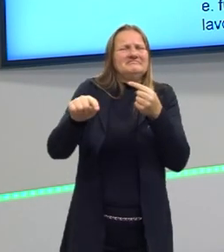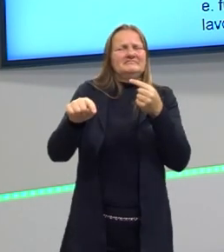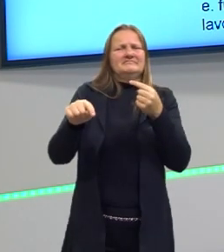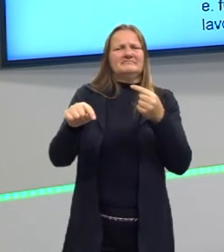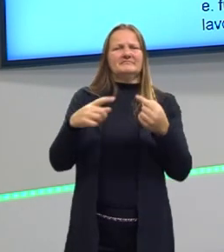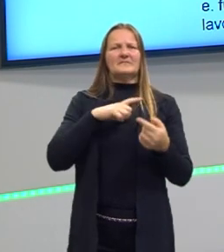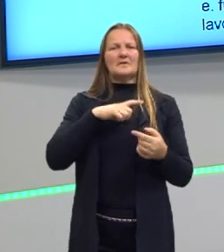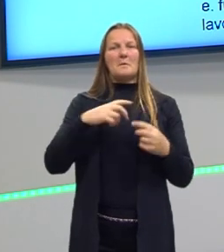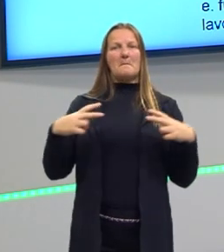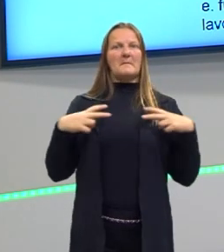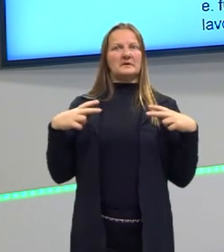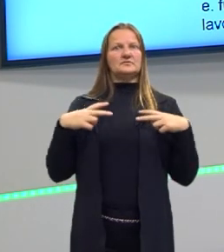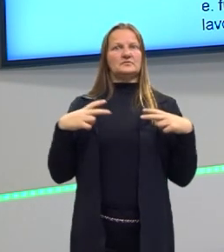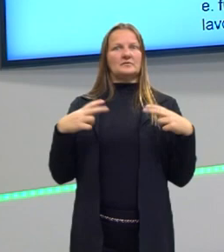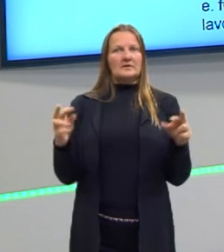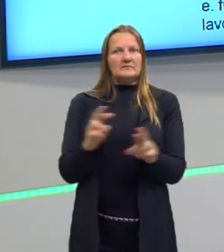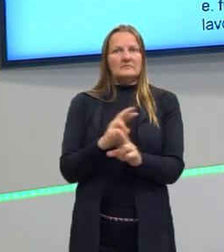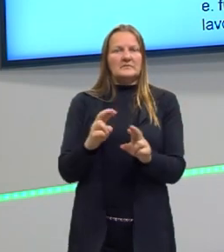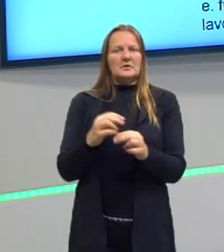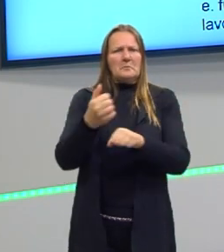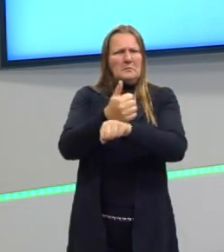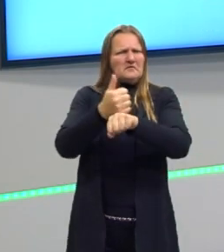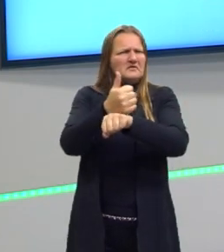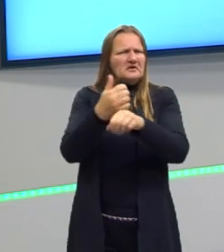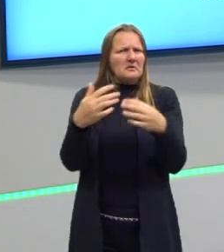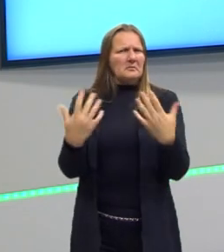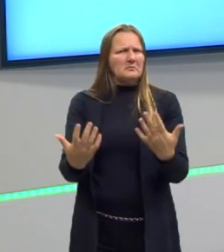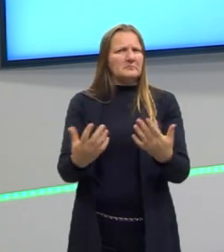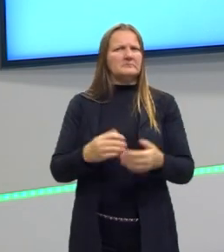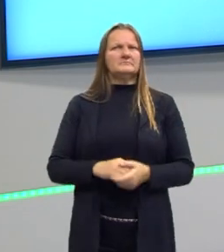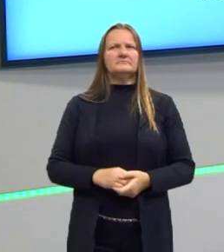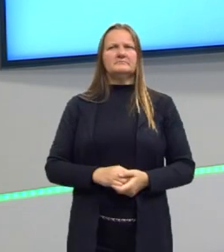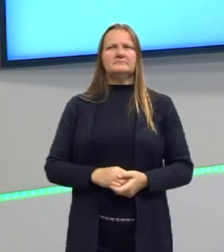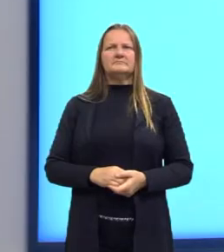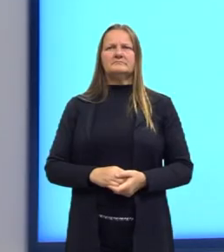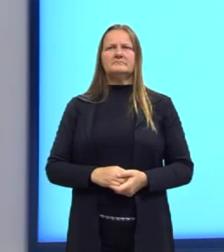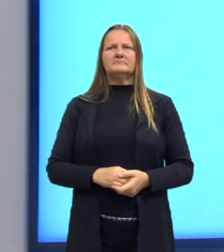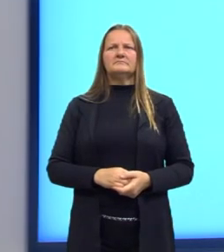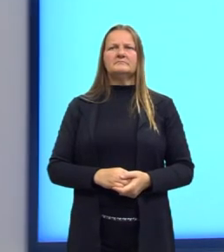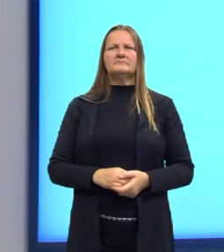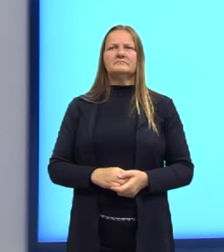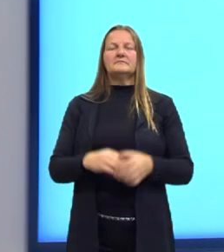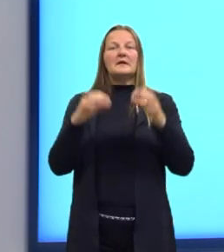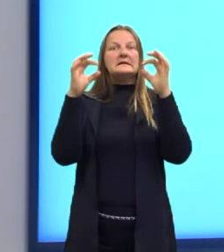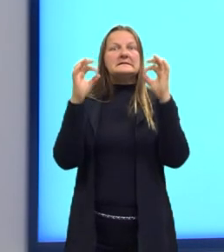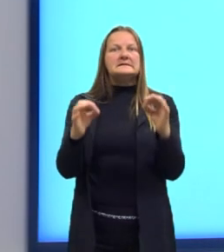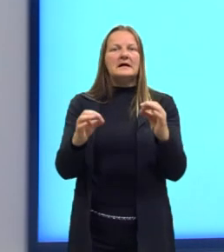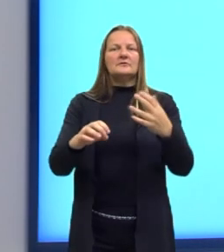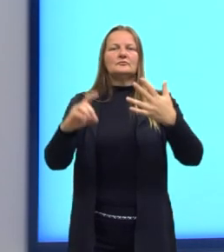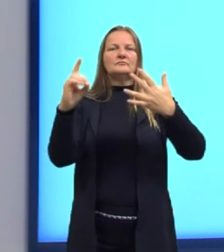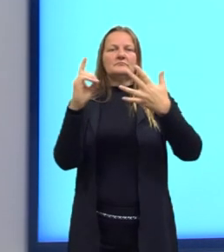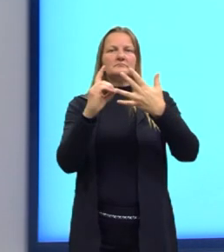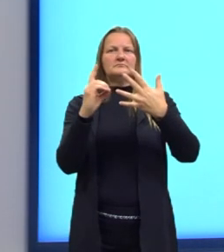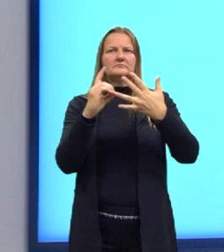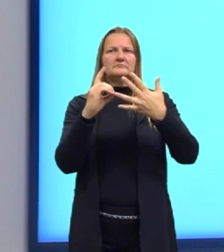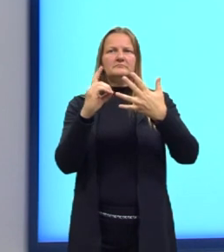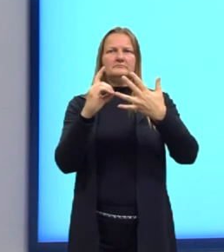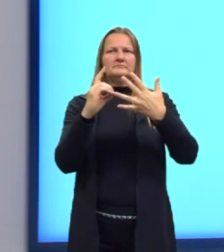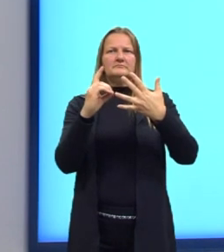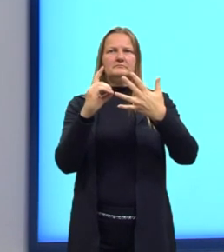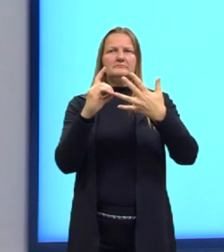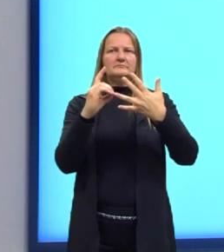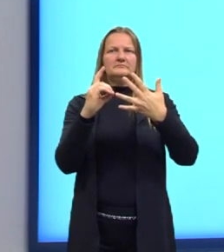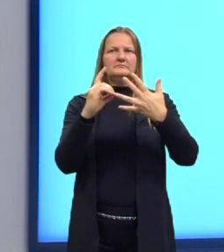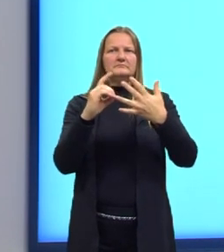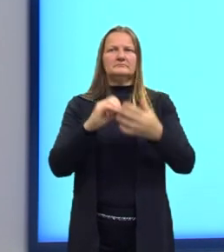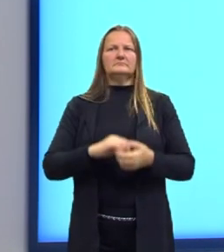de forma particular em relação a esses profissionais certo então aí nós alternativa correta letra